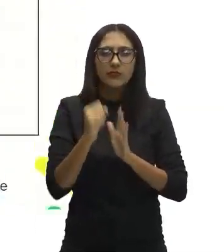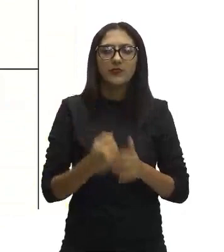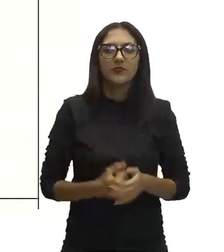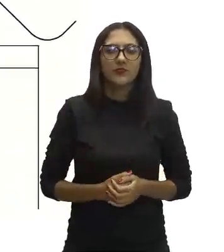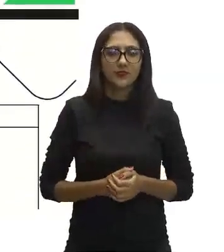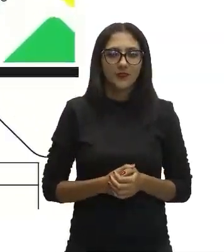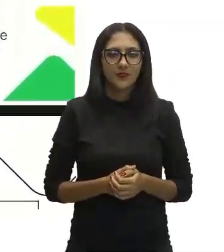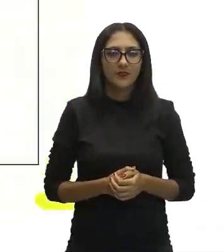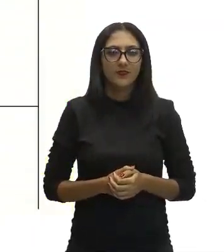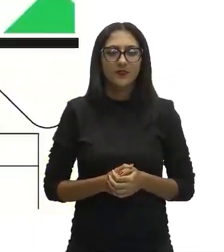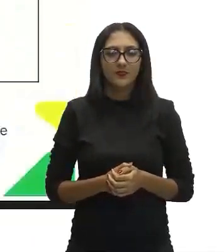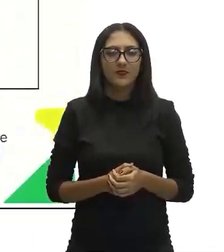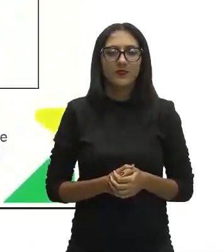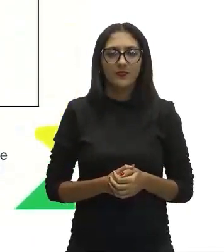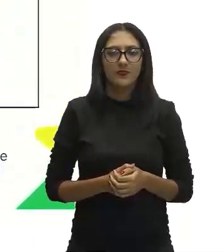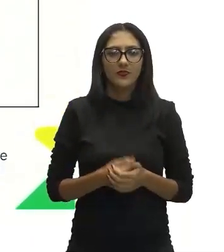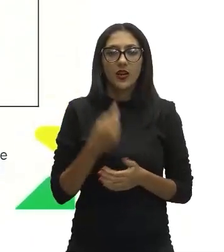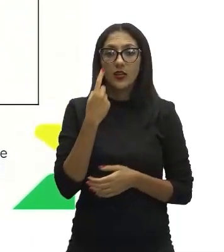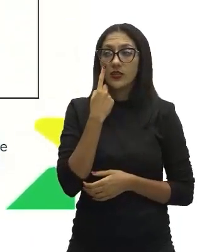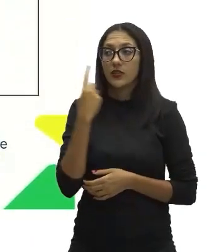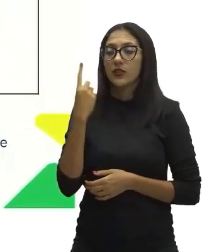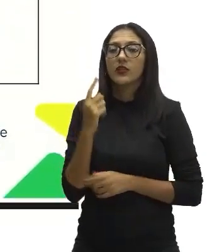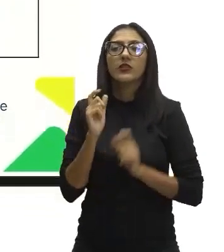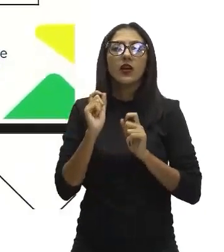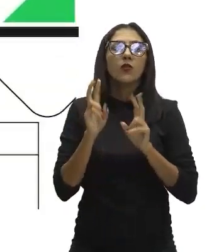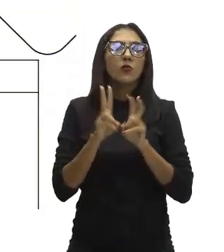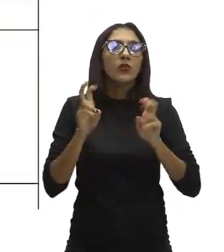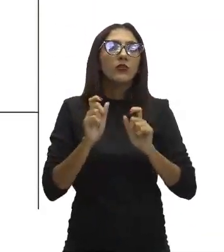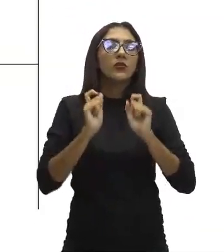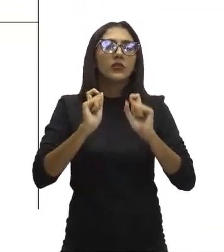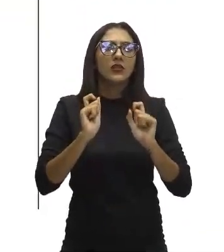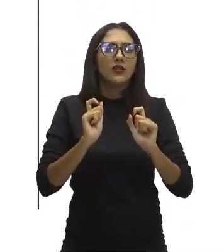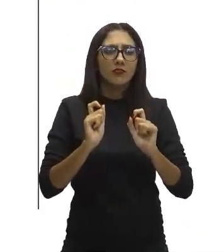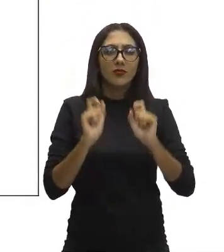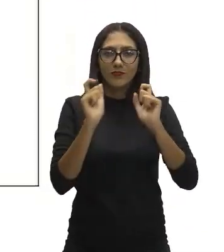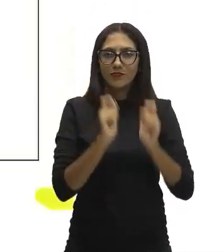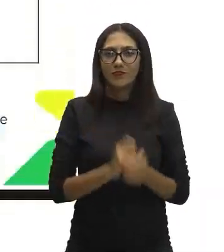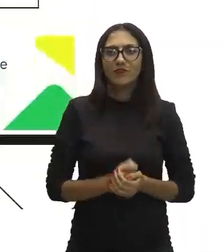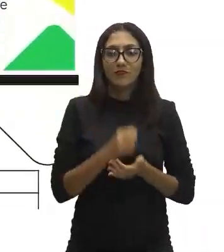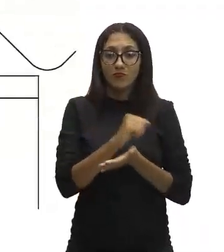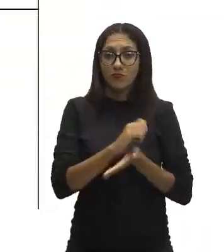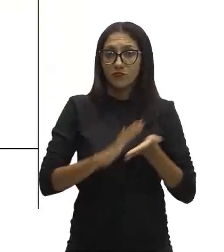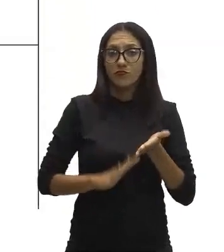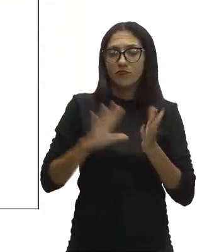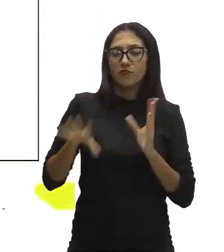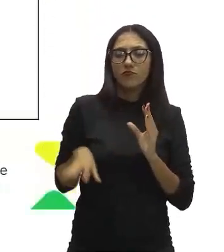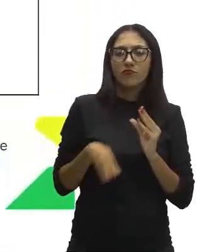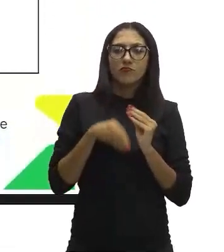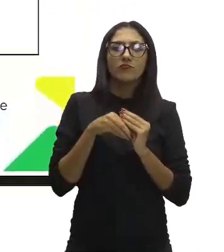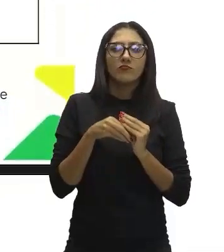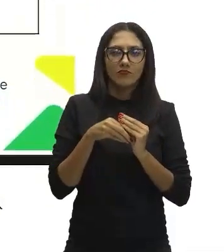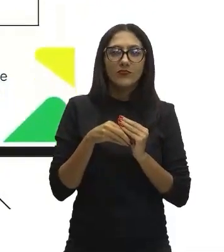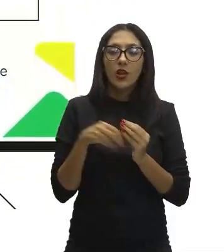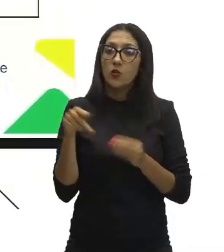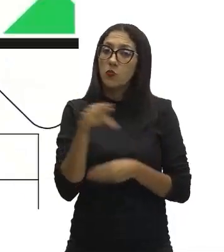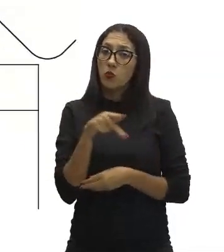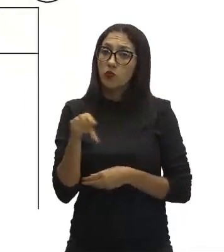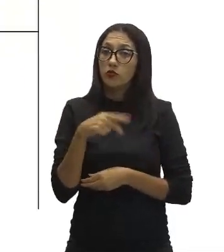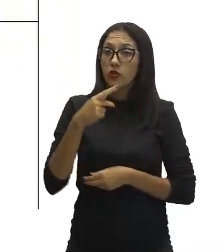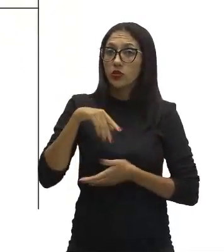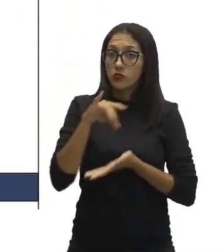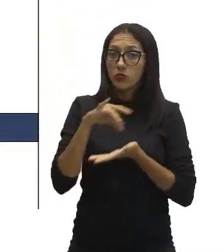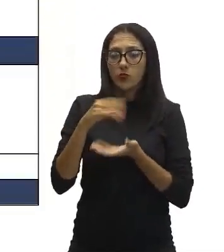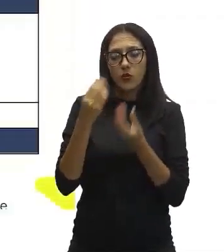aula especificamente é o dia de atividade complementar, né? O professor preenche aqui os campos, ele traz